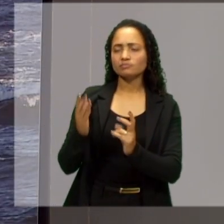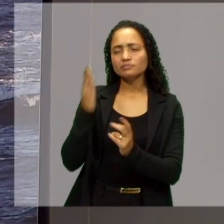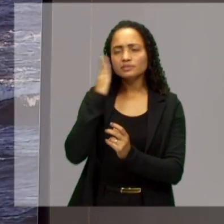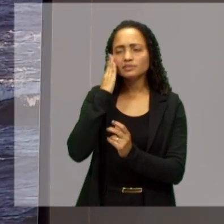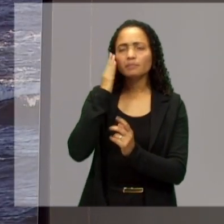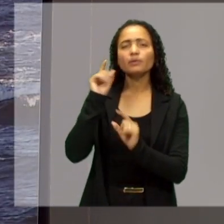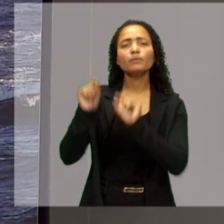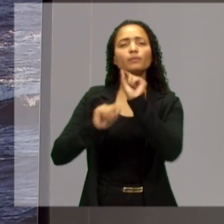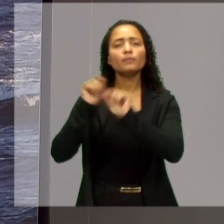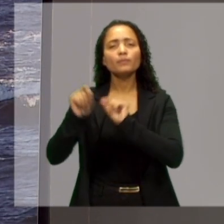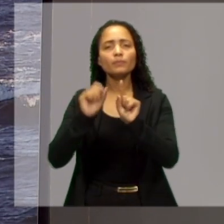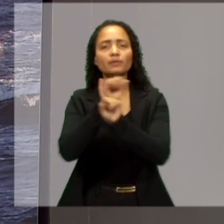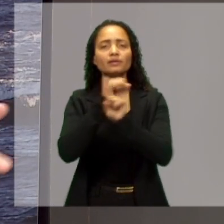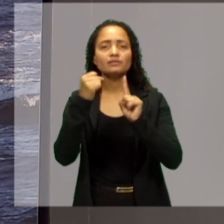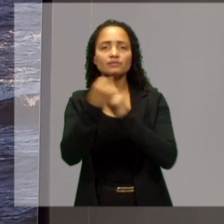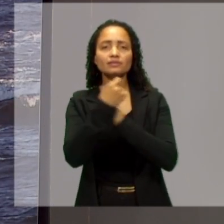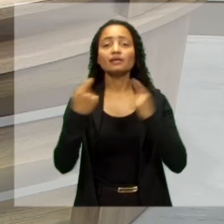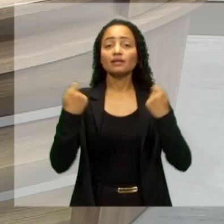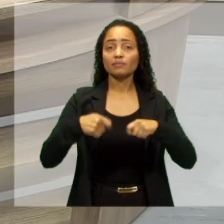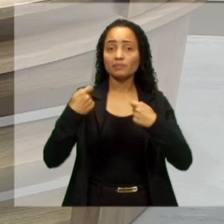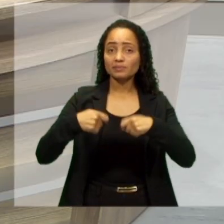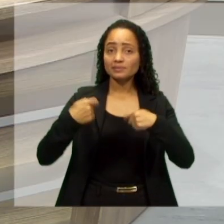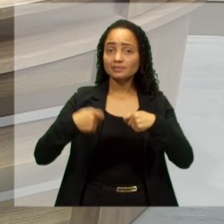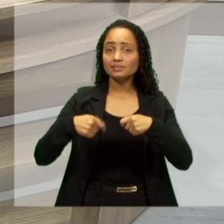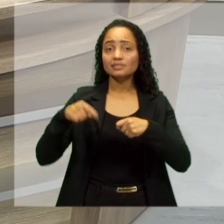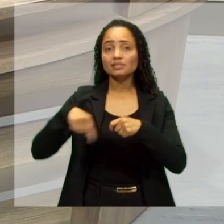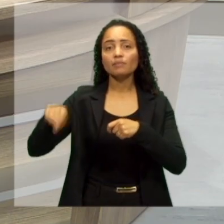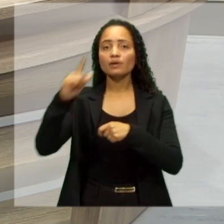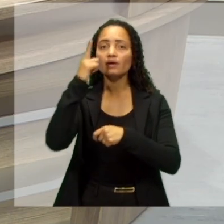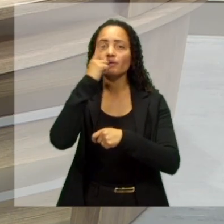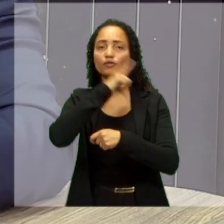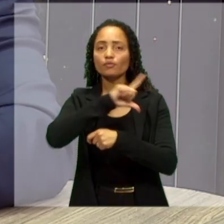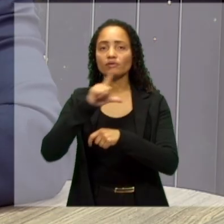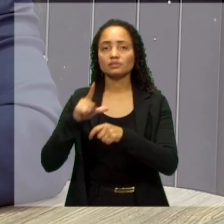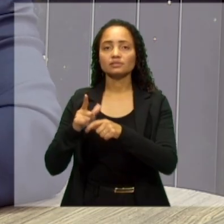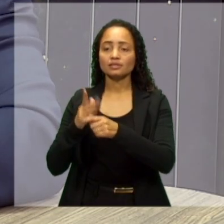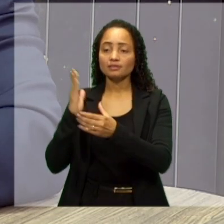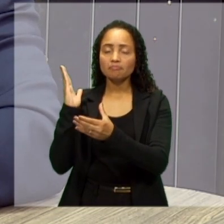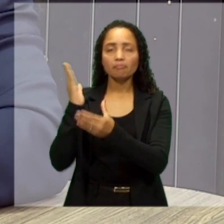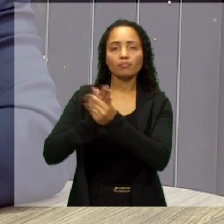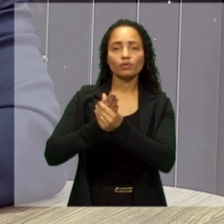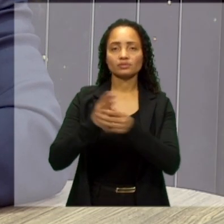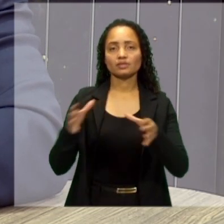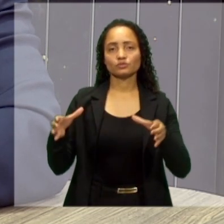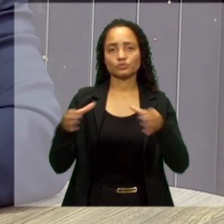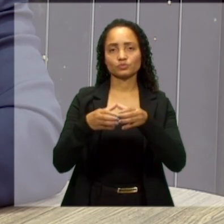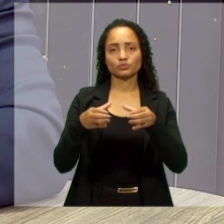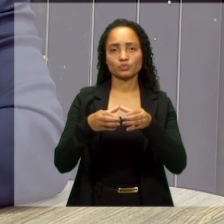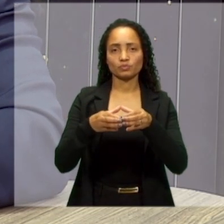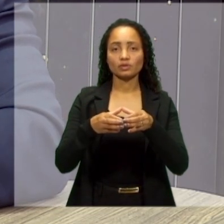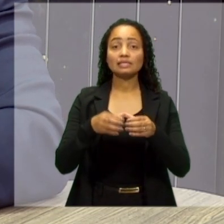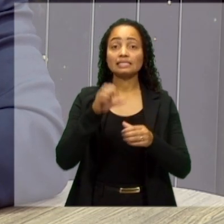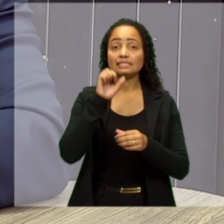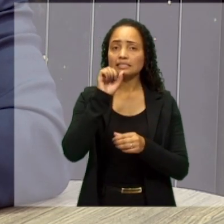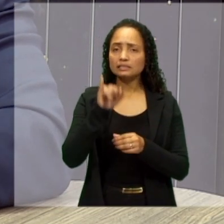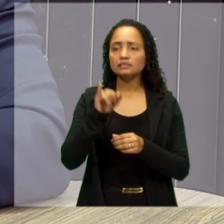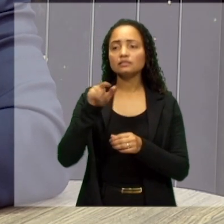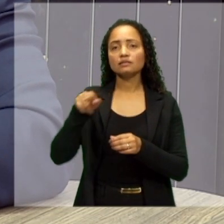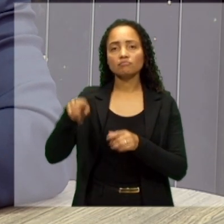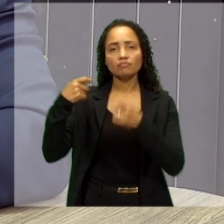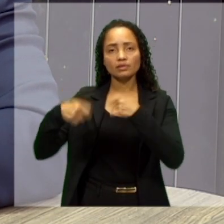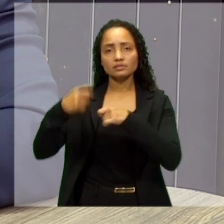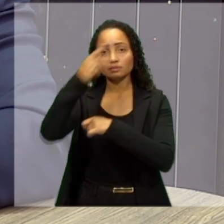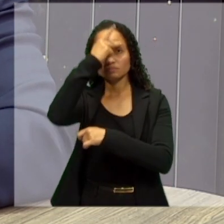está precisando para entrar com ações coletivas. Isso, e quando é necessário, o defensor titular desse núcleo, ele se desloca